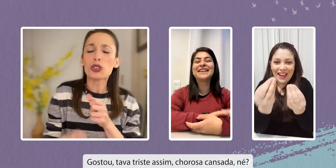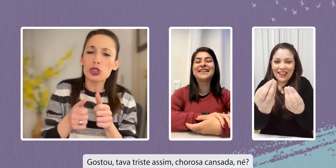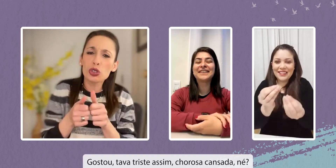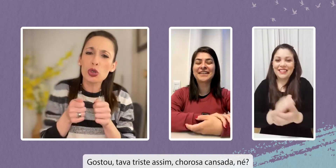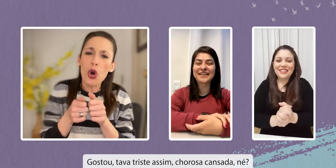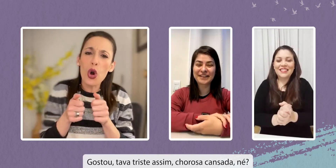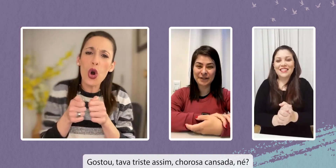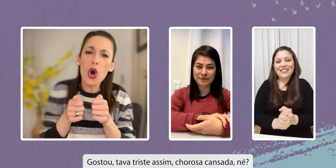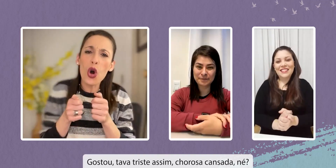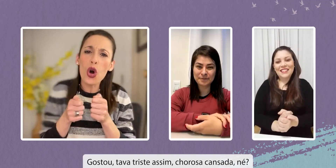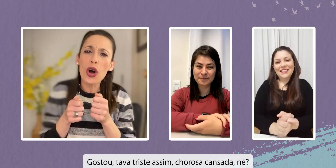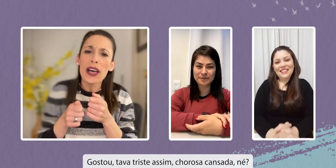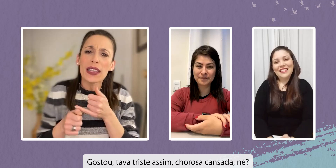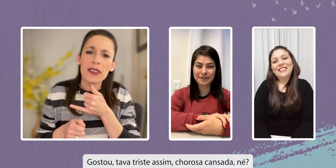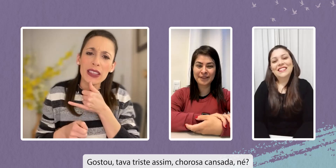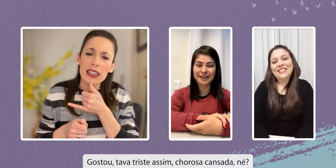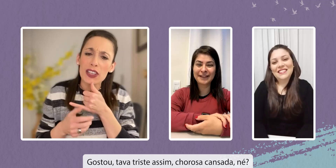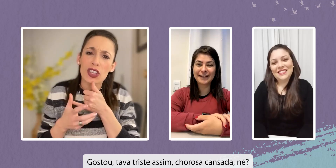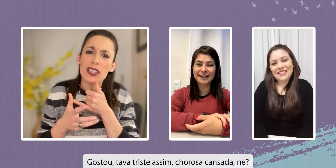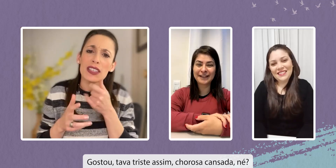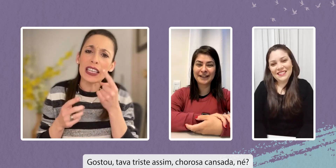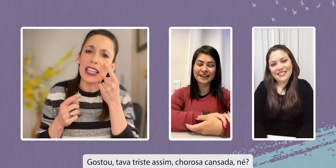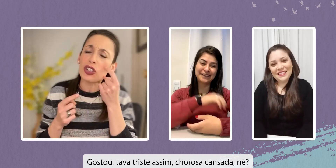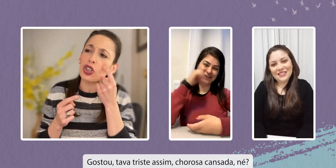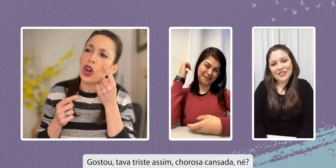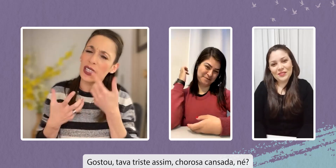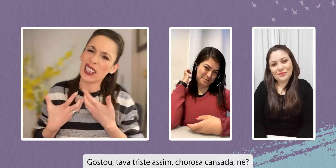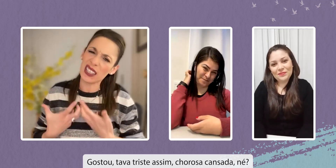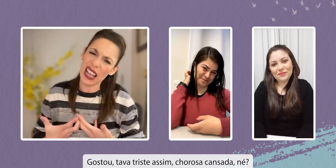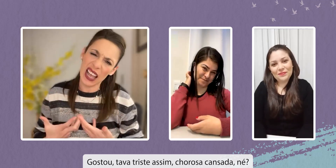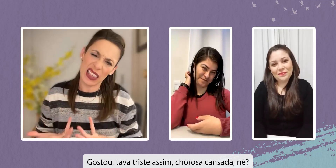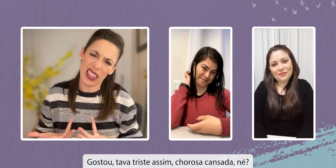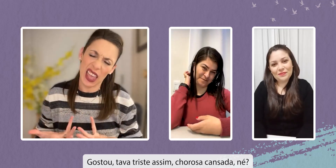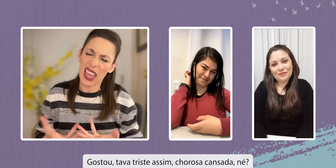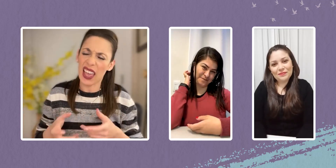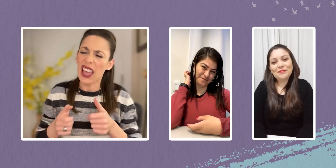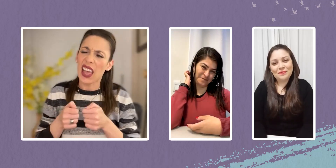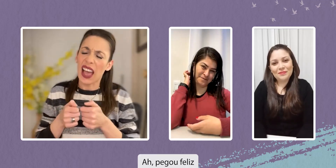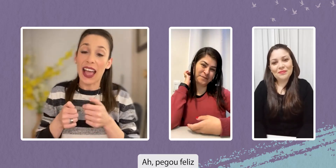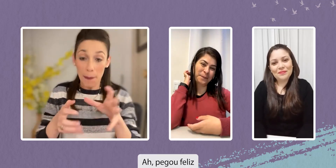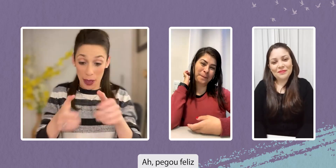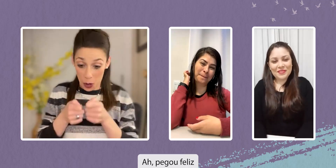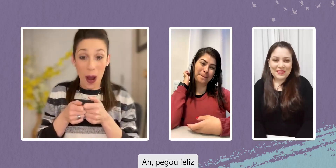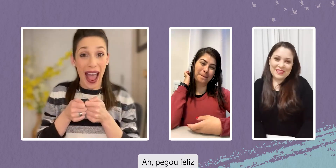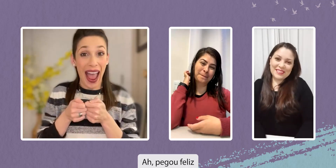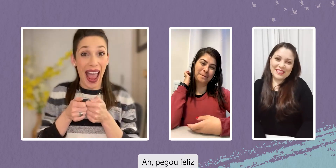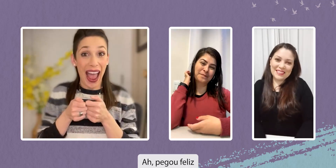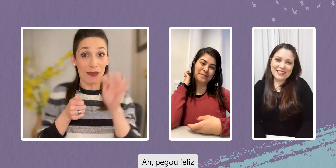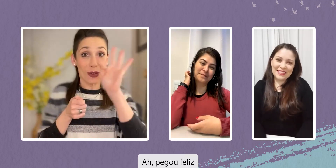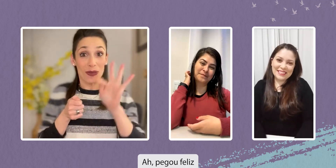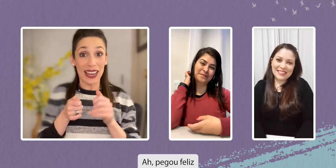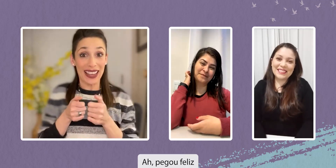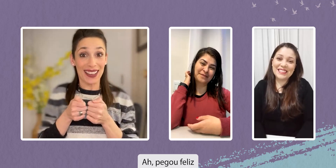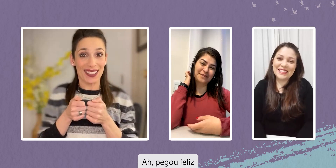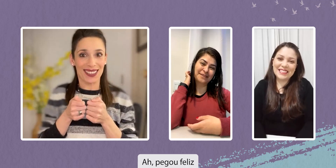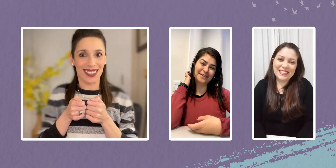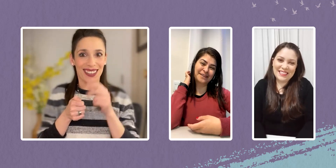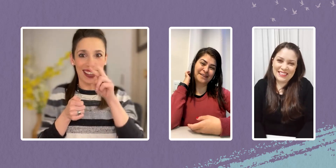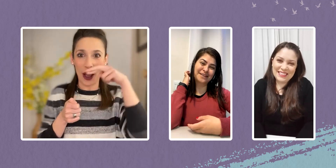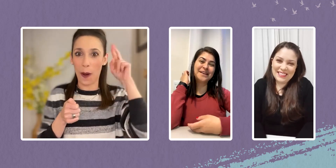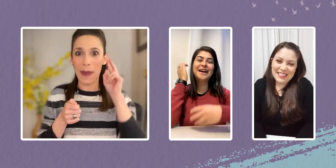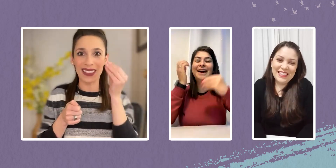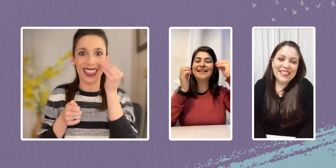Ela gostou. Tava triste assim, né? Chorosa, cansada, né? Ah, pegou, ficou